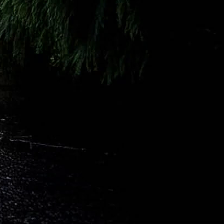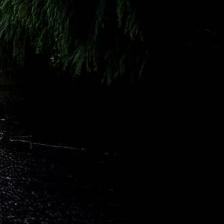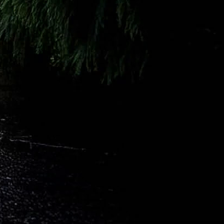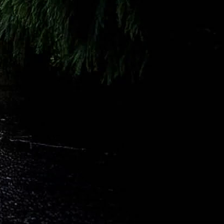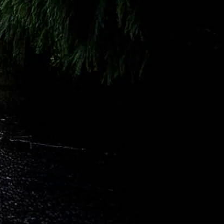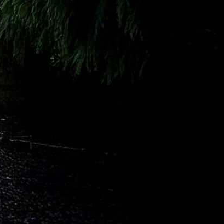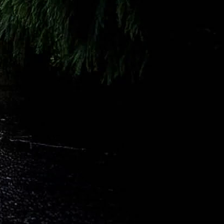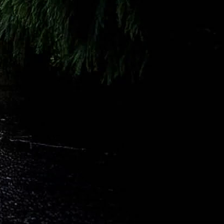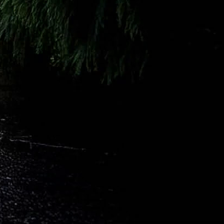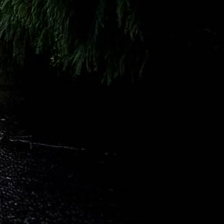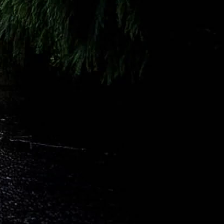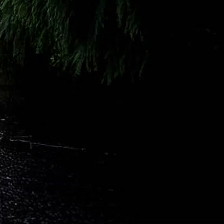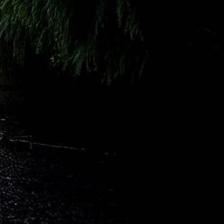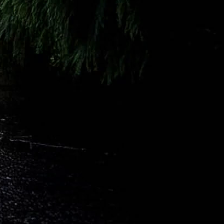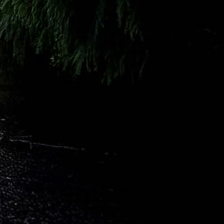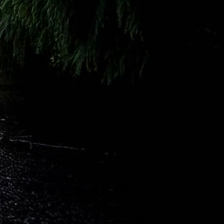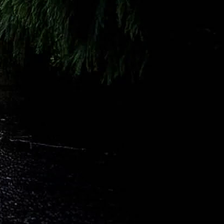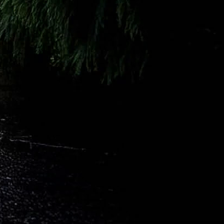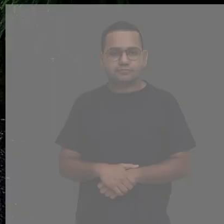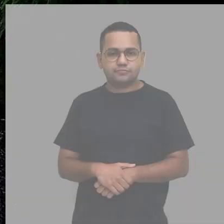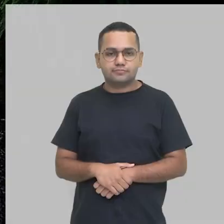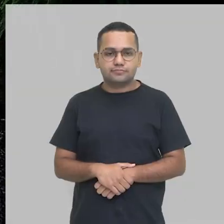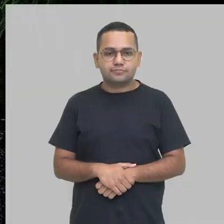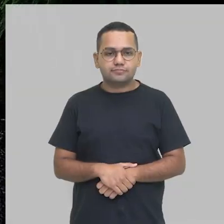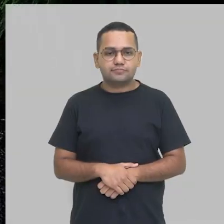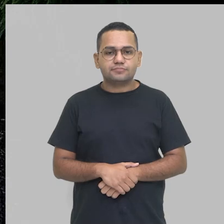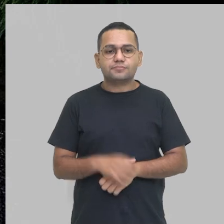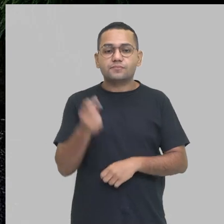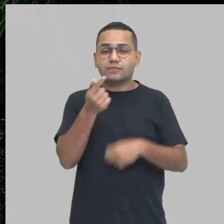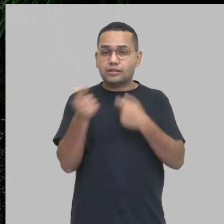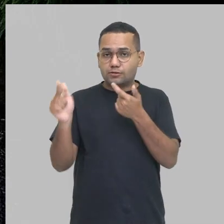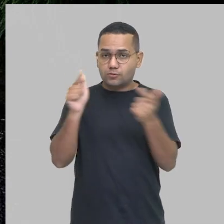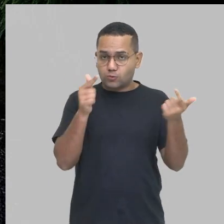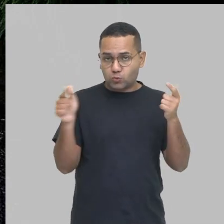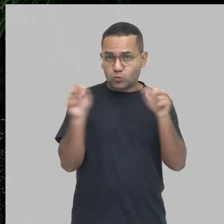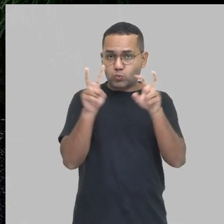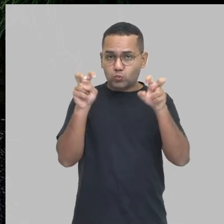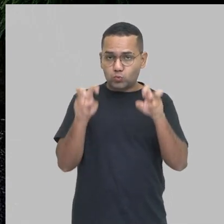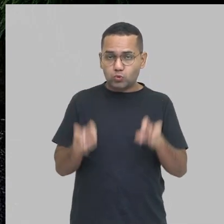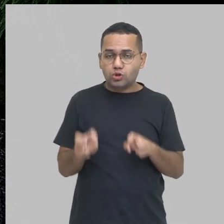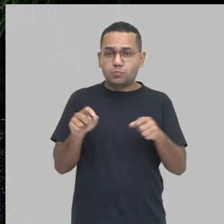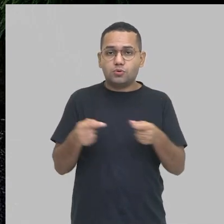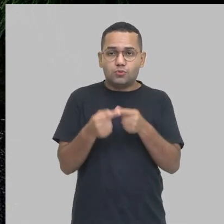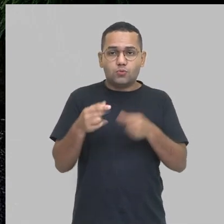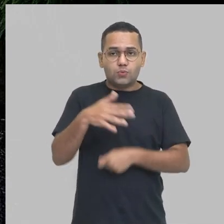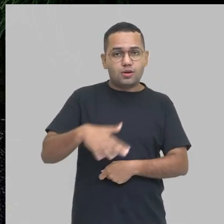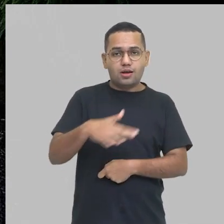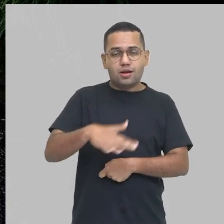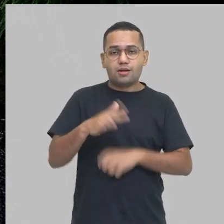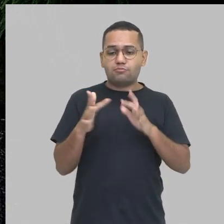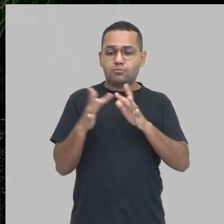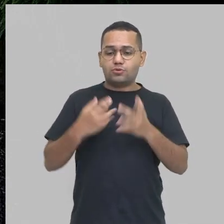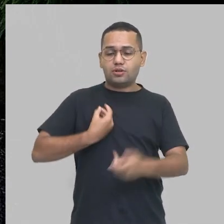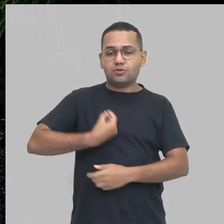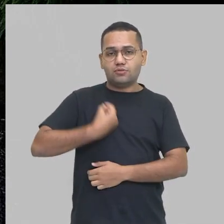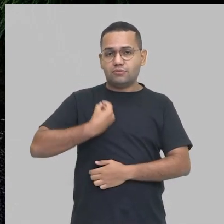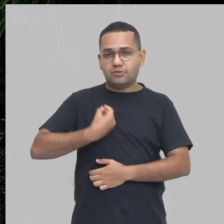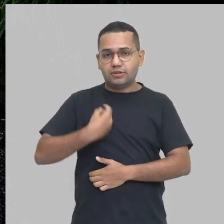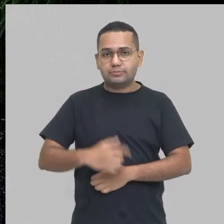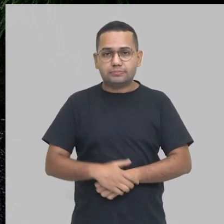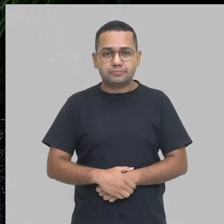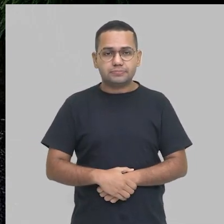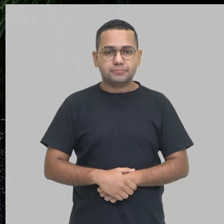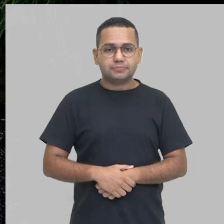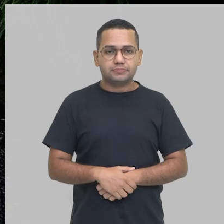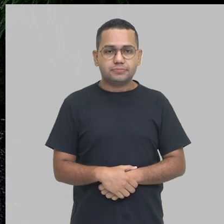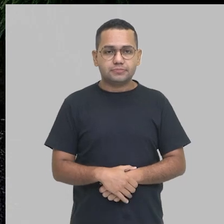justiça social e tudo isso que faz parte, né, do contexto da vida dos seres humanos, que faz parte do existir